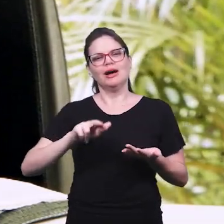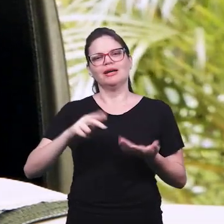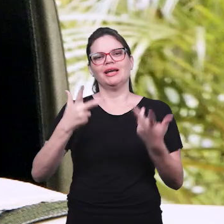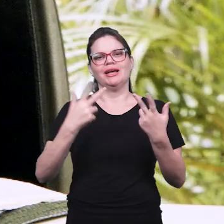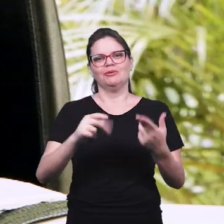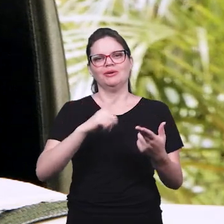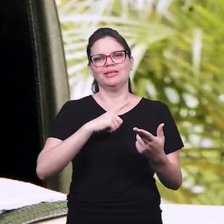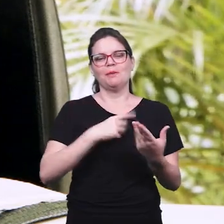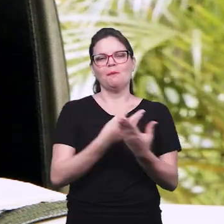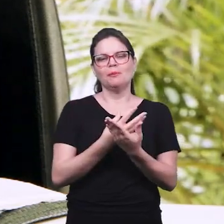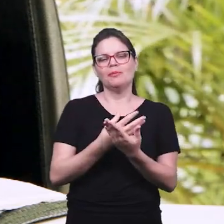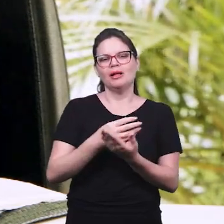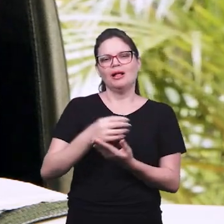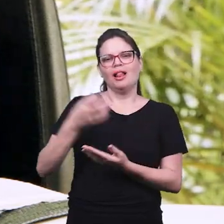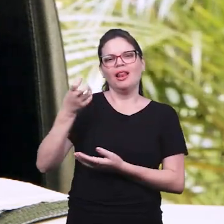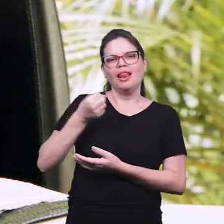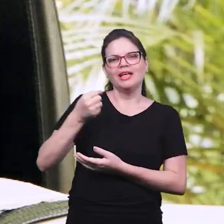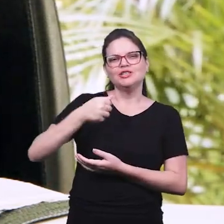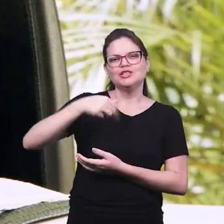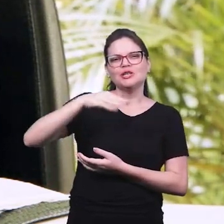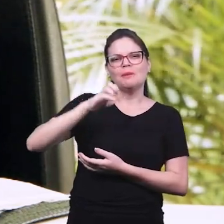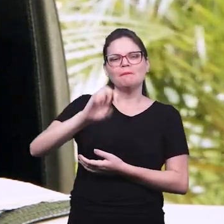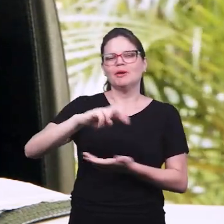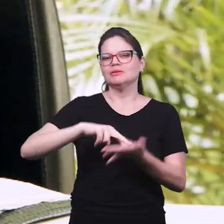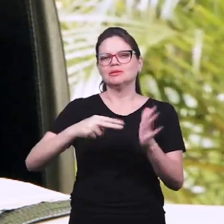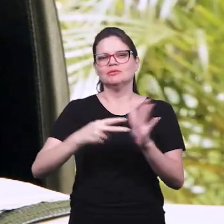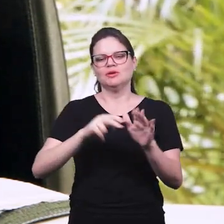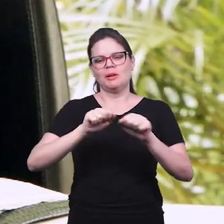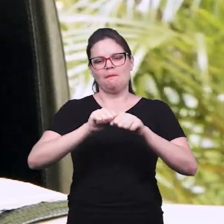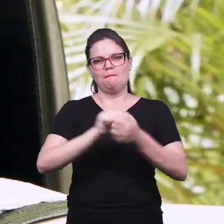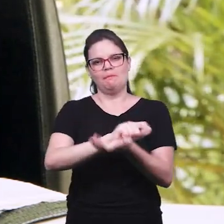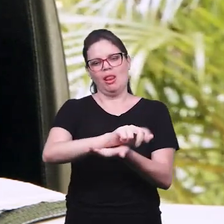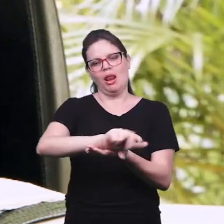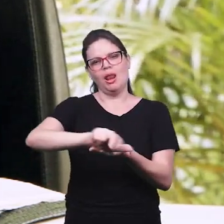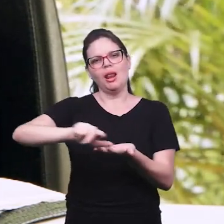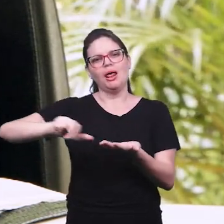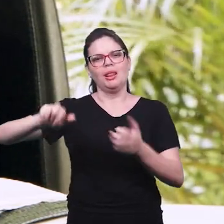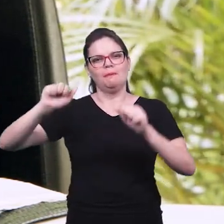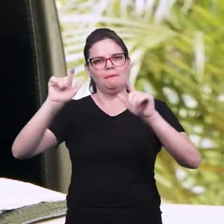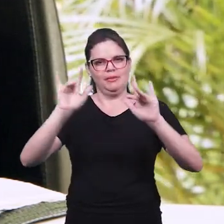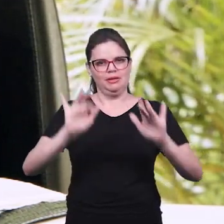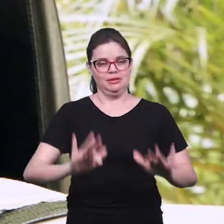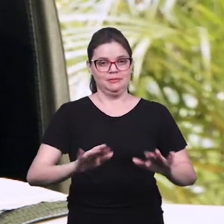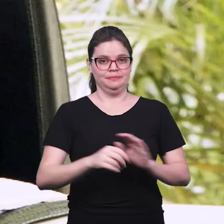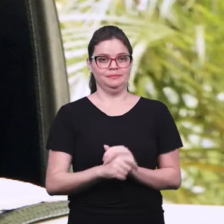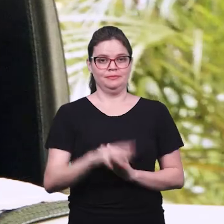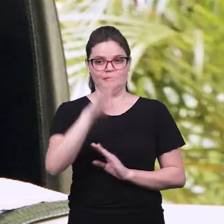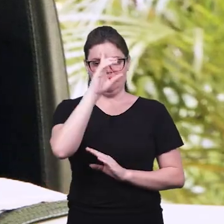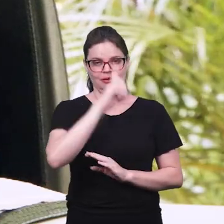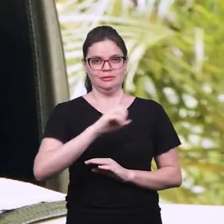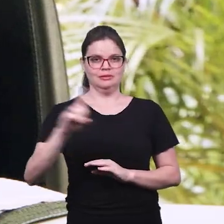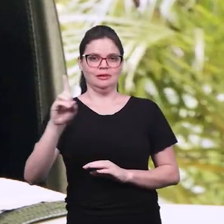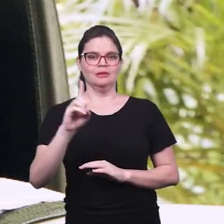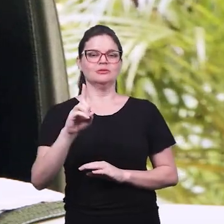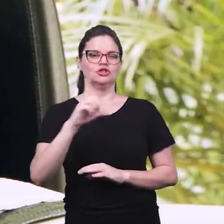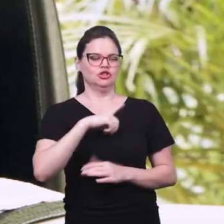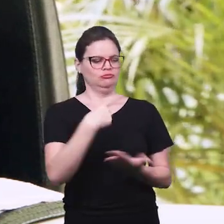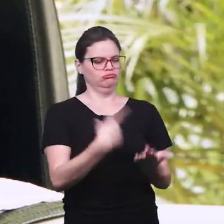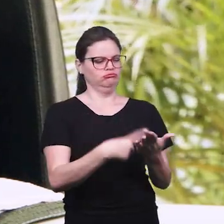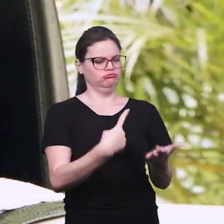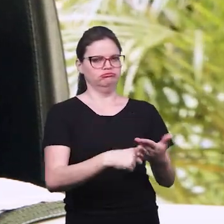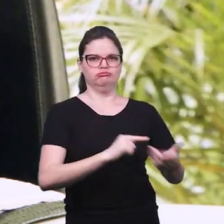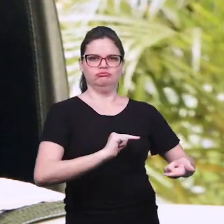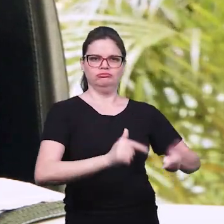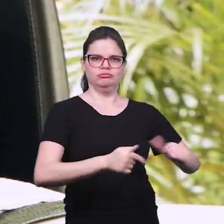ocorreu? Israel, como povo escolhido por Deus, ele tinha um acordo, né? Um acordo para cumprir as